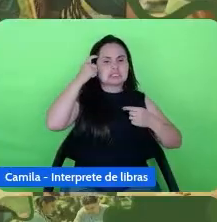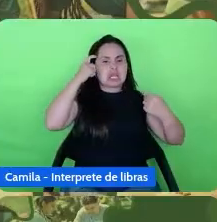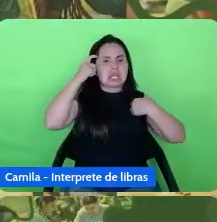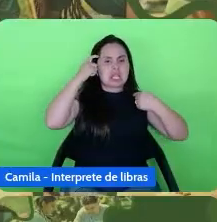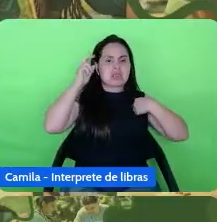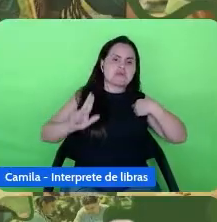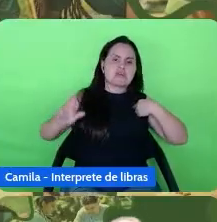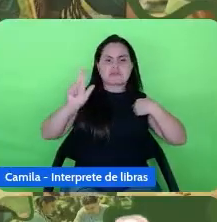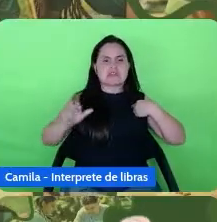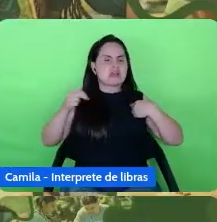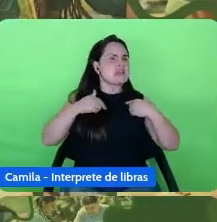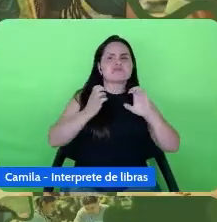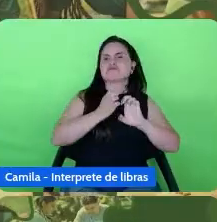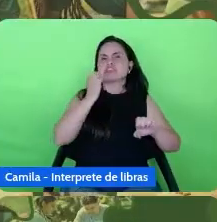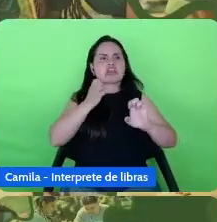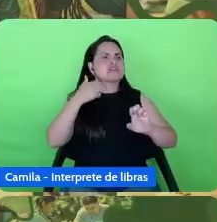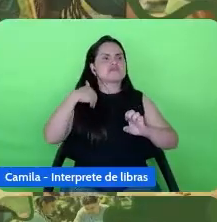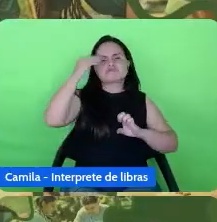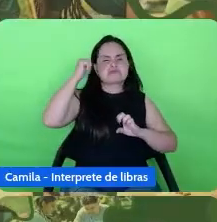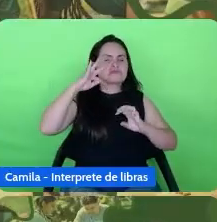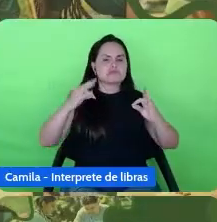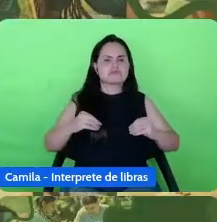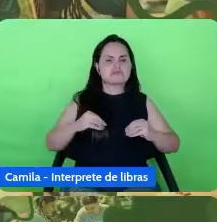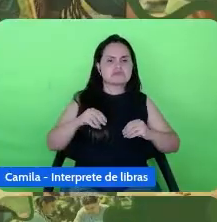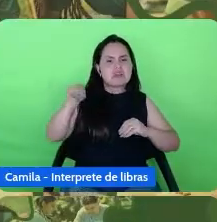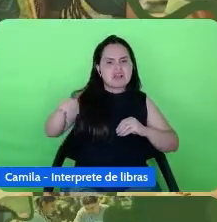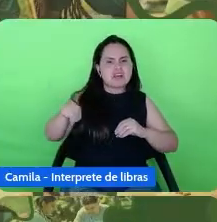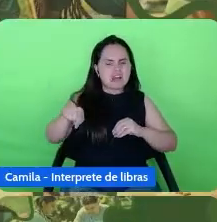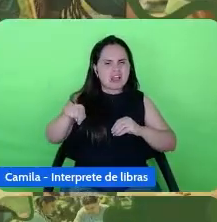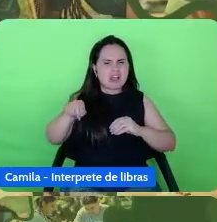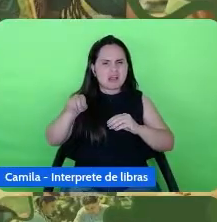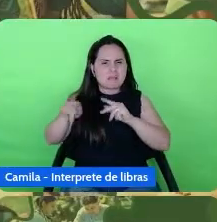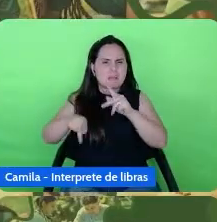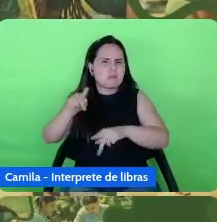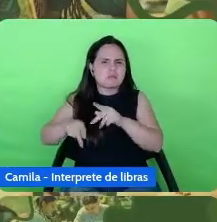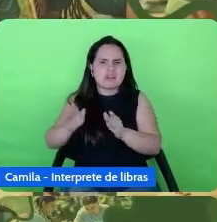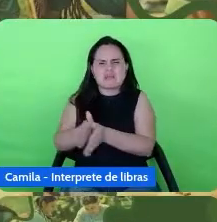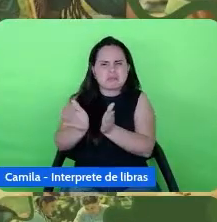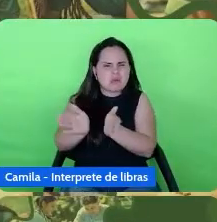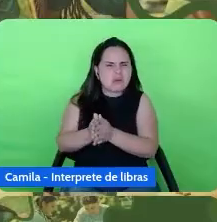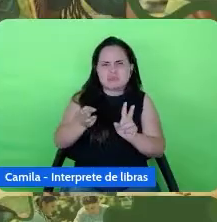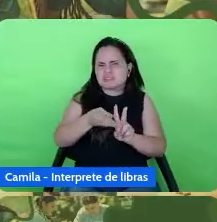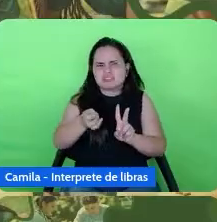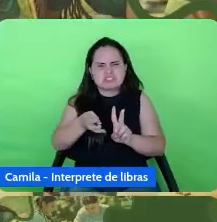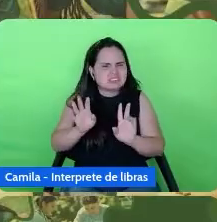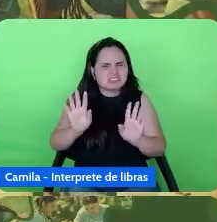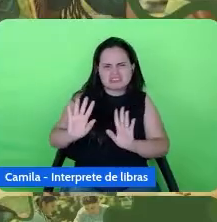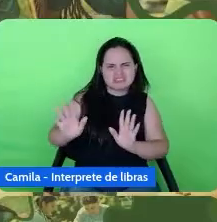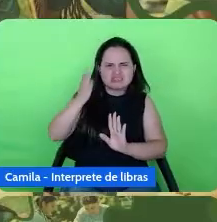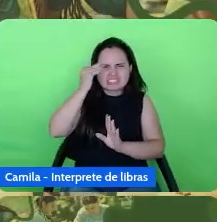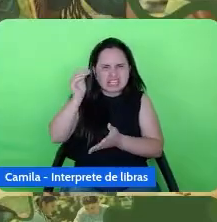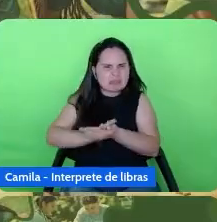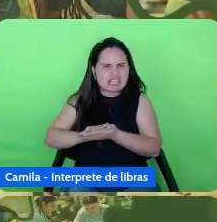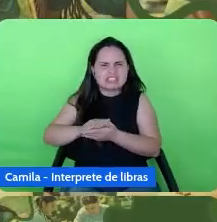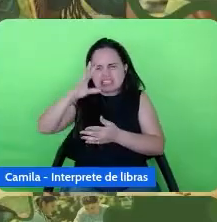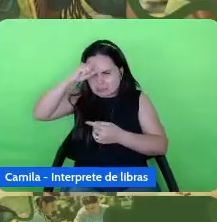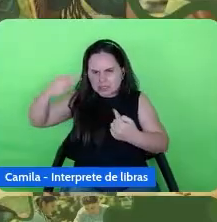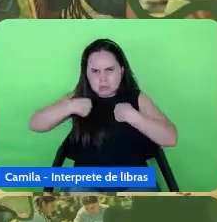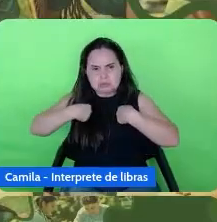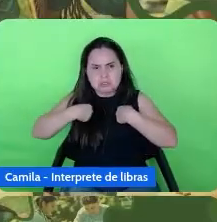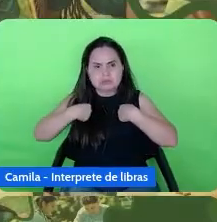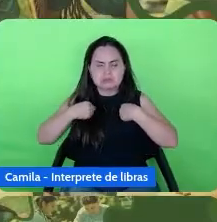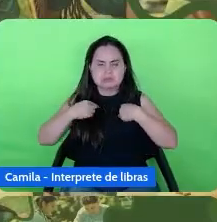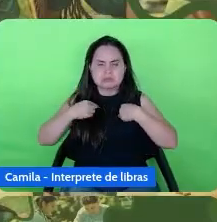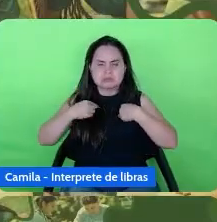sou da engenharia, eu sei tudo, e quem é de classe popular, é pobre, é quilombola, indígena, não sabe nada, tem que aprender comigo. O